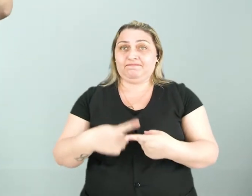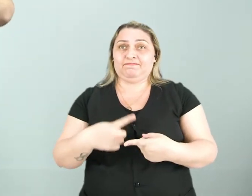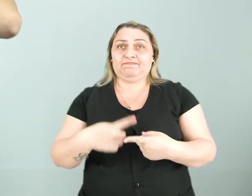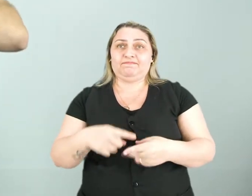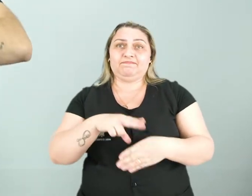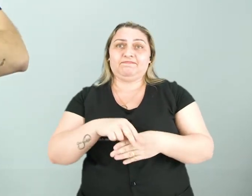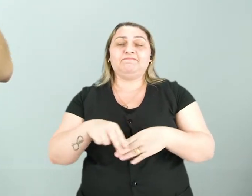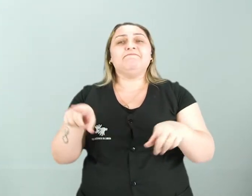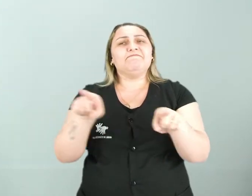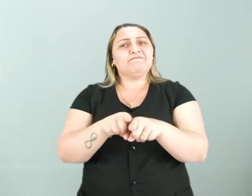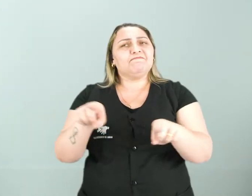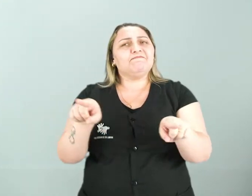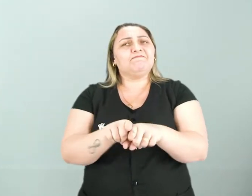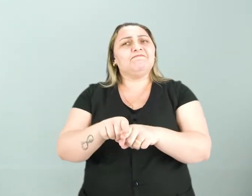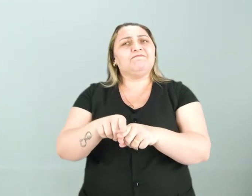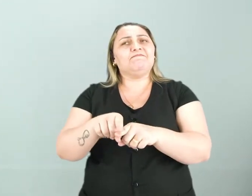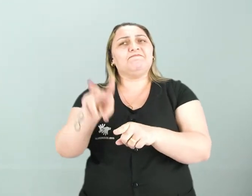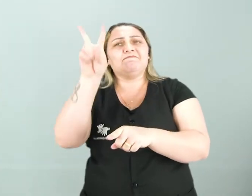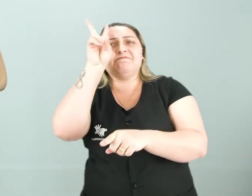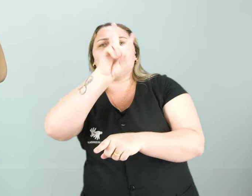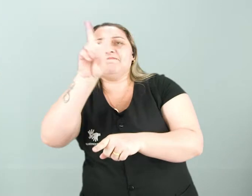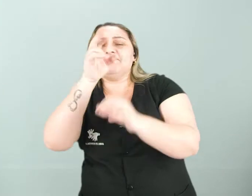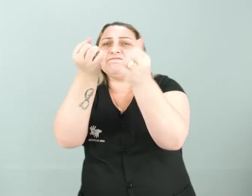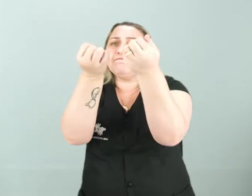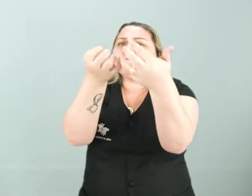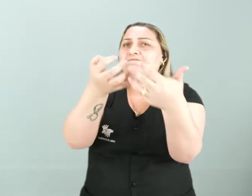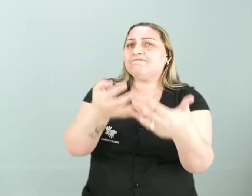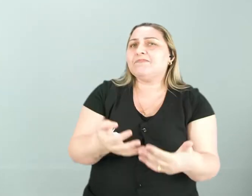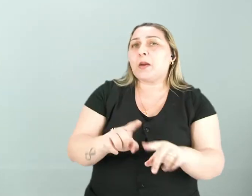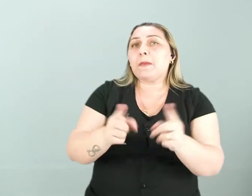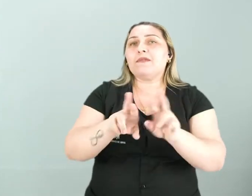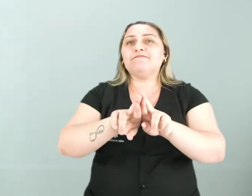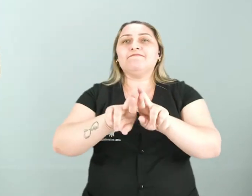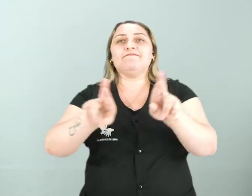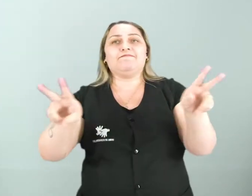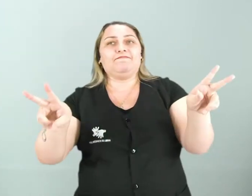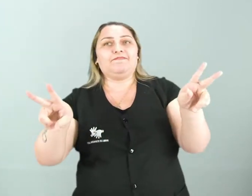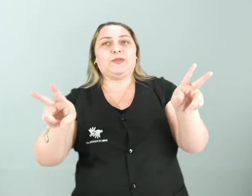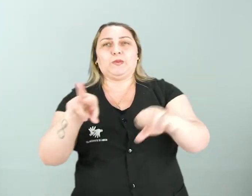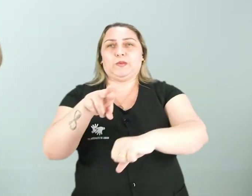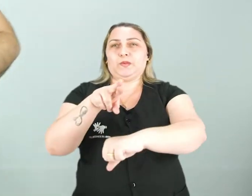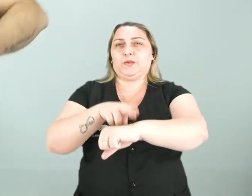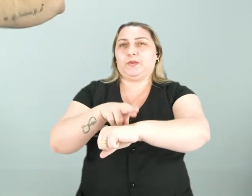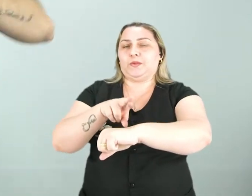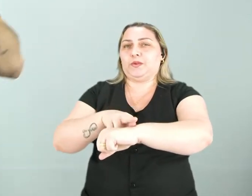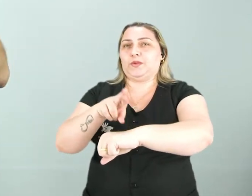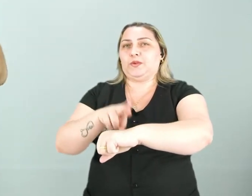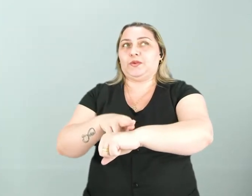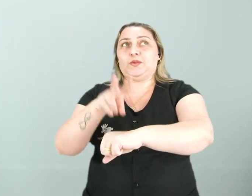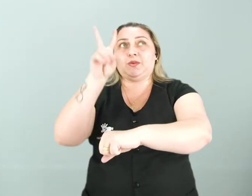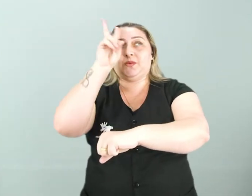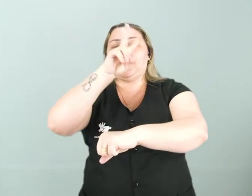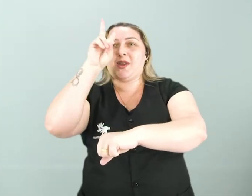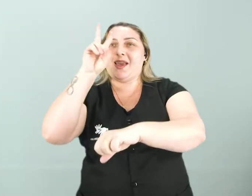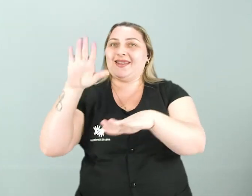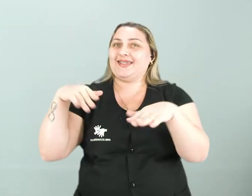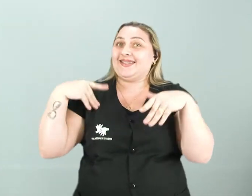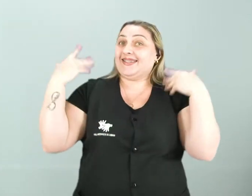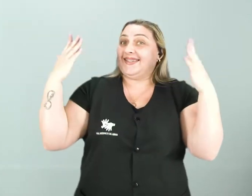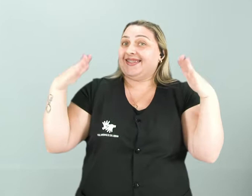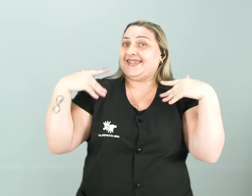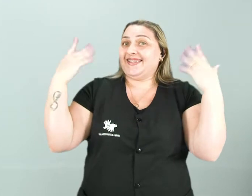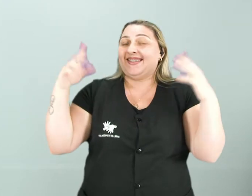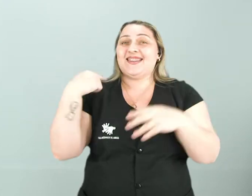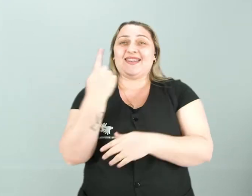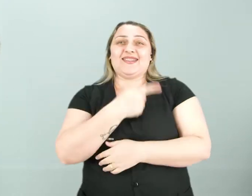cordel também é uma história contada, só que uma história contada de forma diferente, uma história com ritmo, uma história bem animada, como